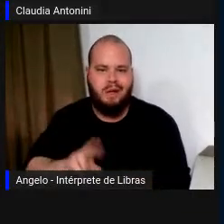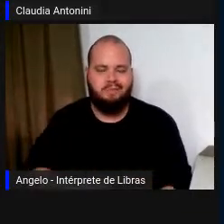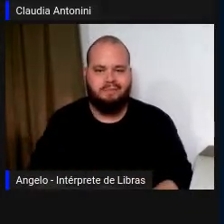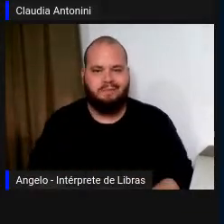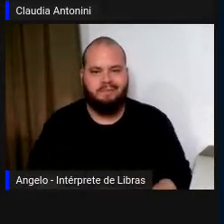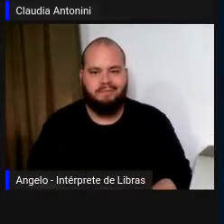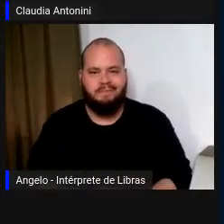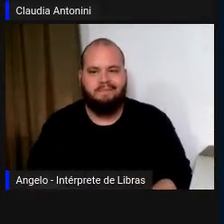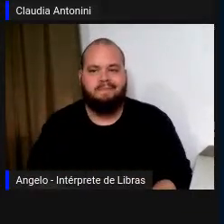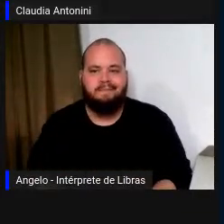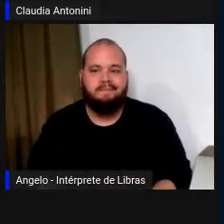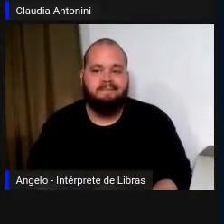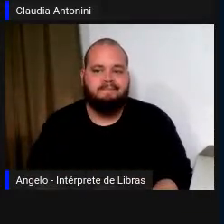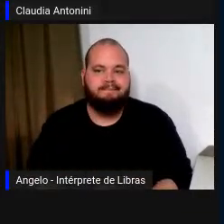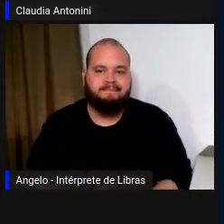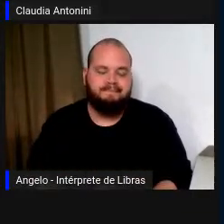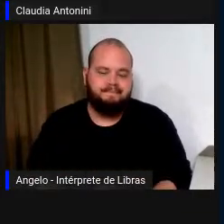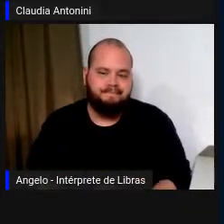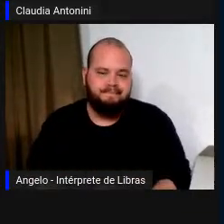Então,